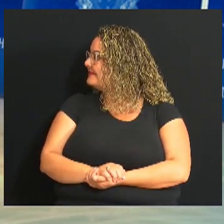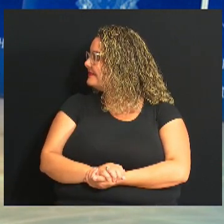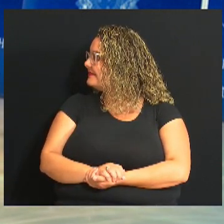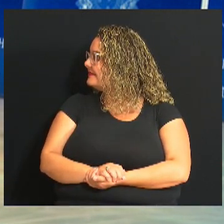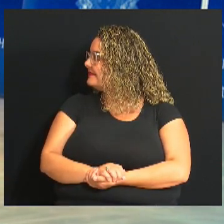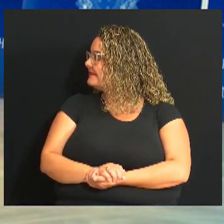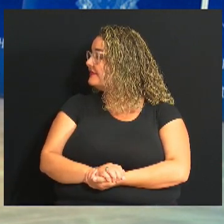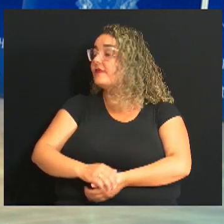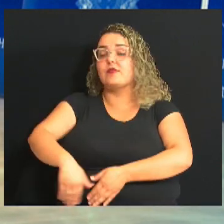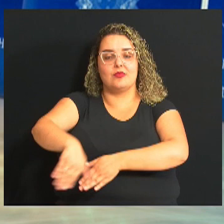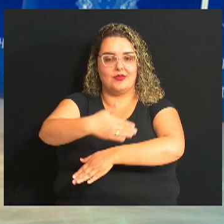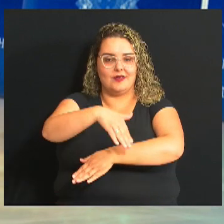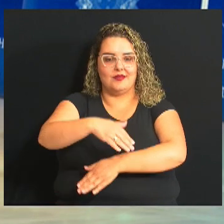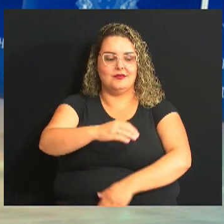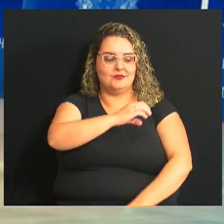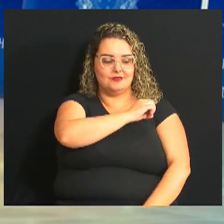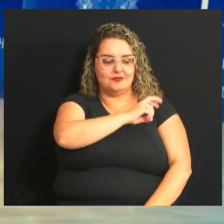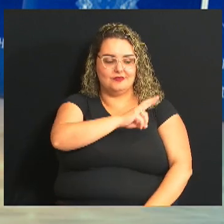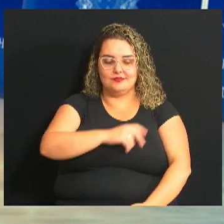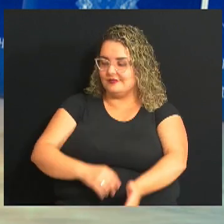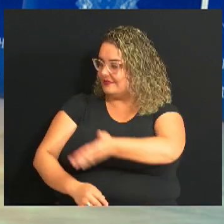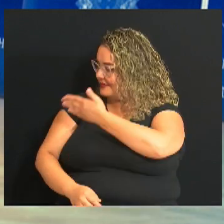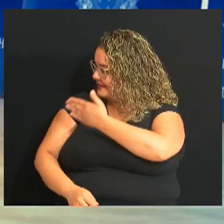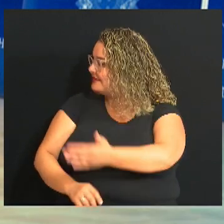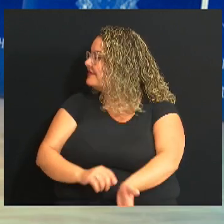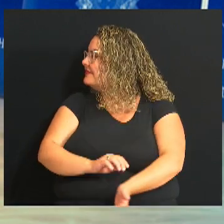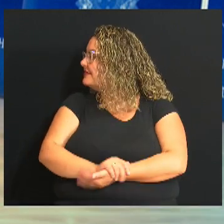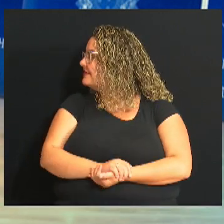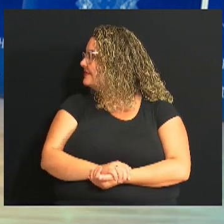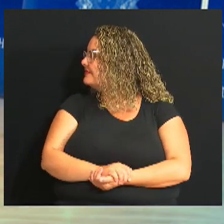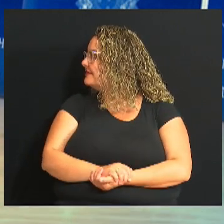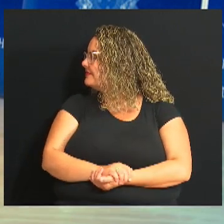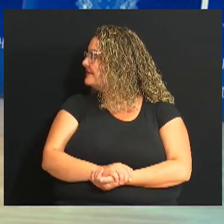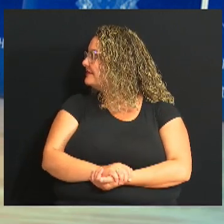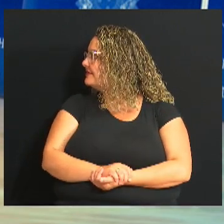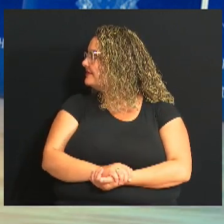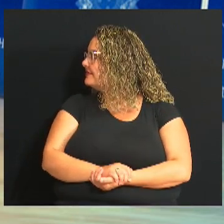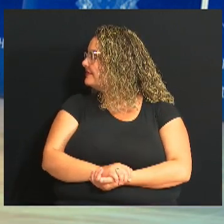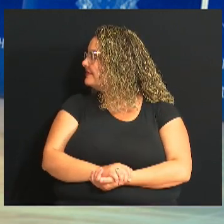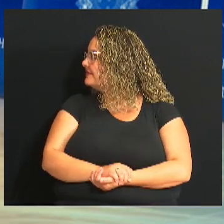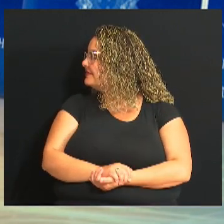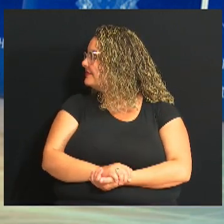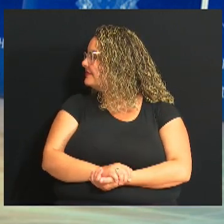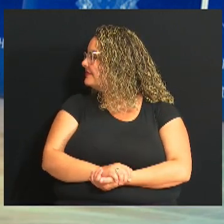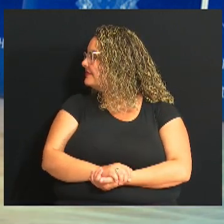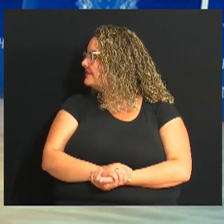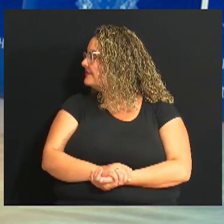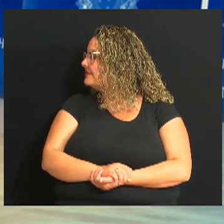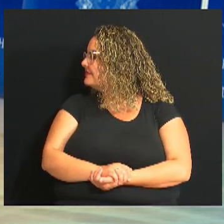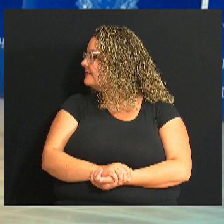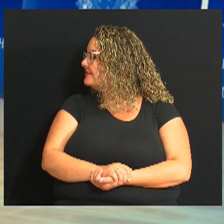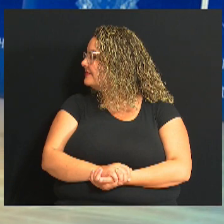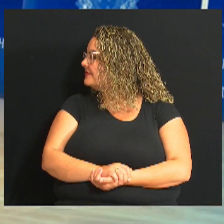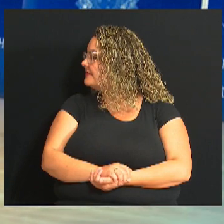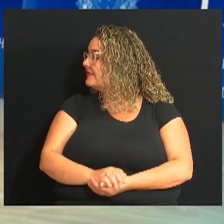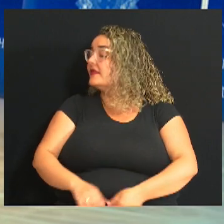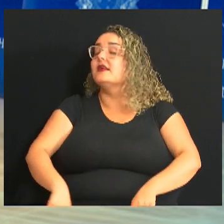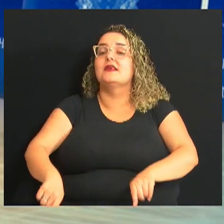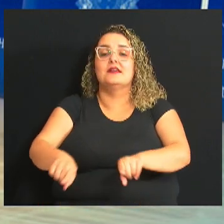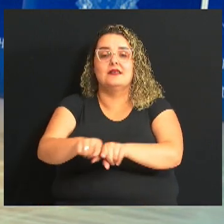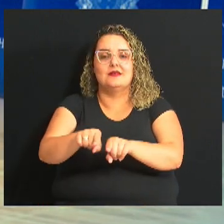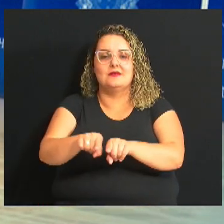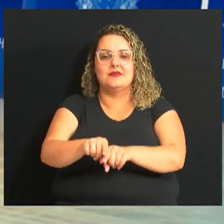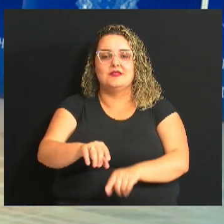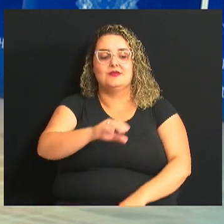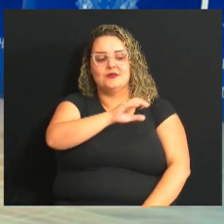do Distrito do Ouro Verde, na Avenida Rui Rodrigues, 3900, no Parque Universitário. E a unidade do